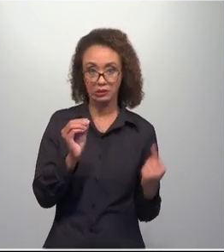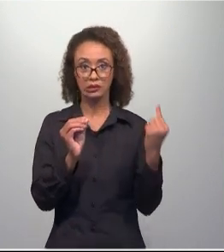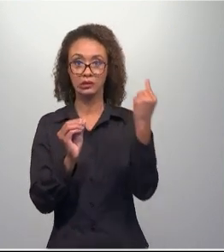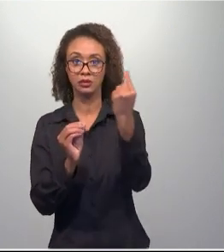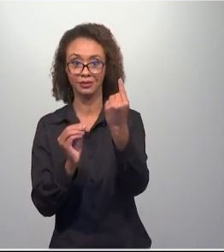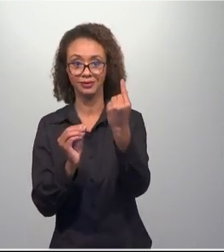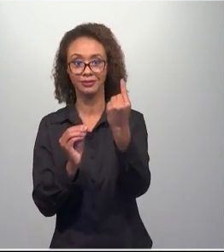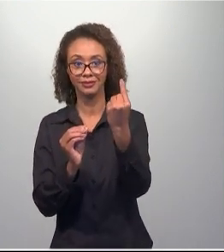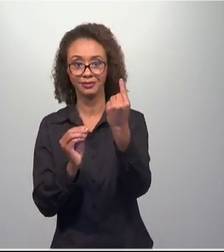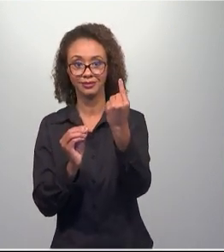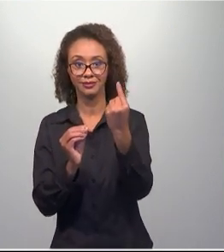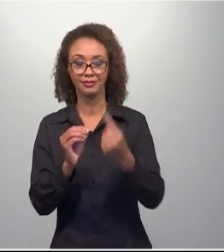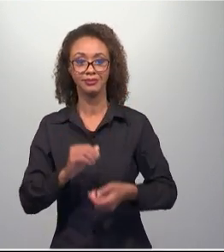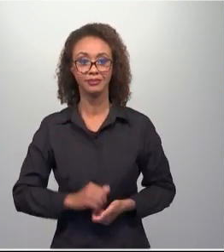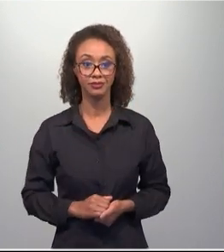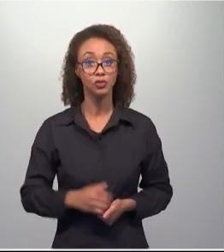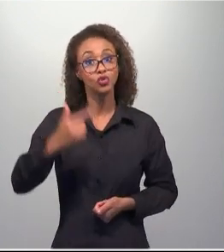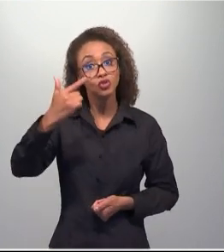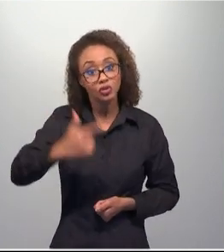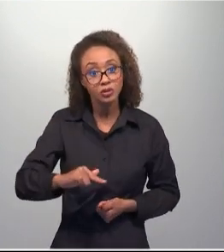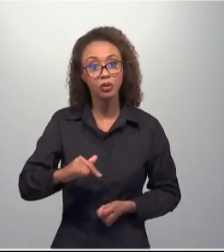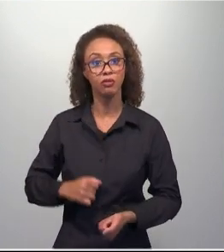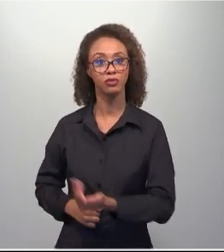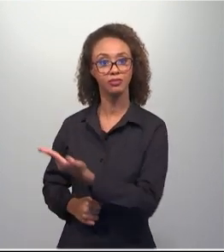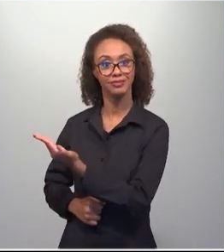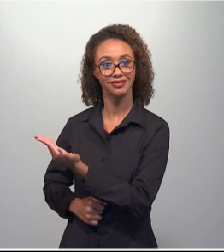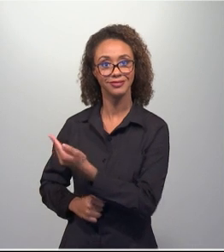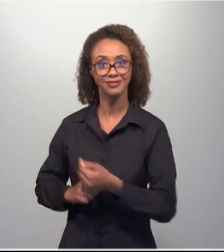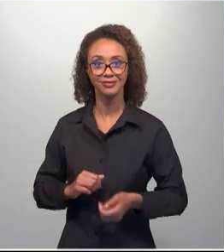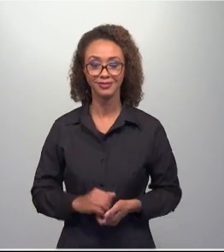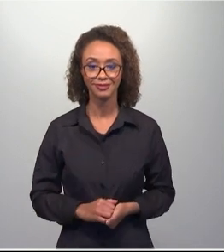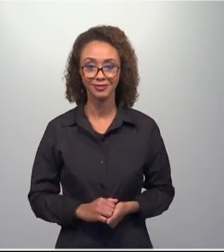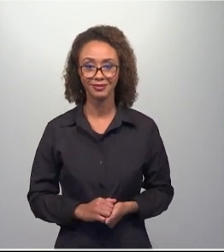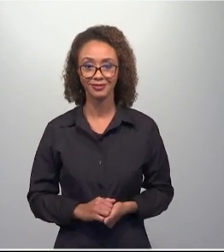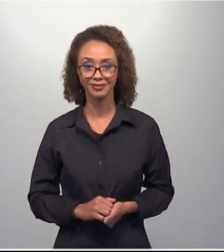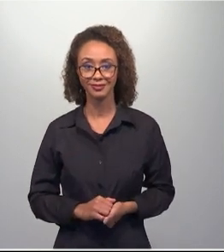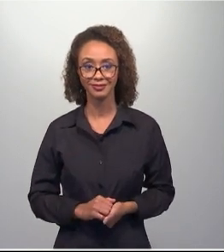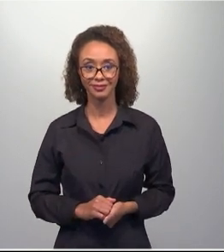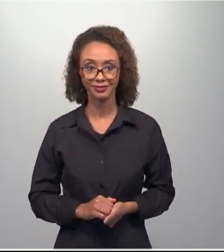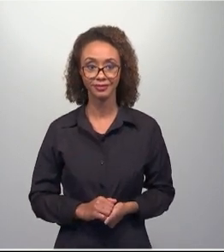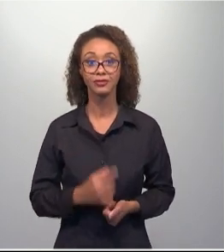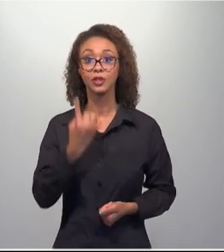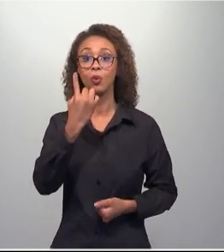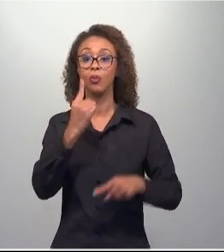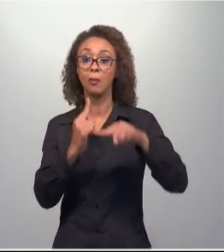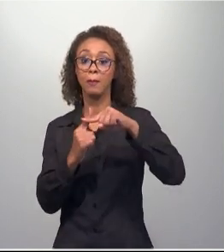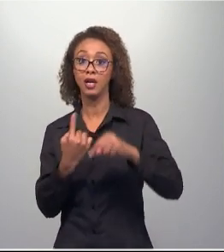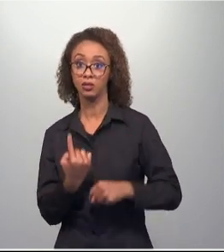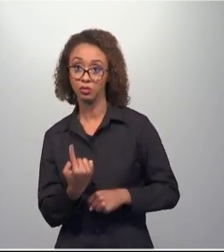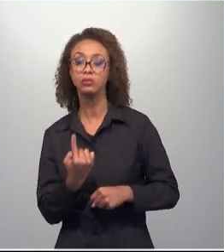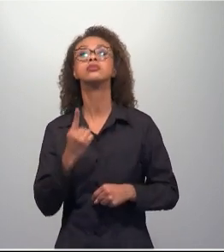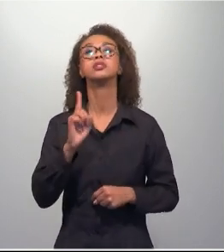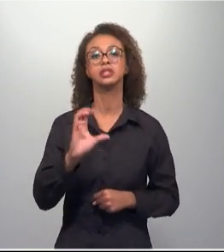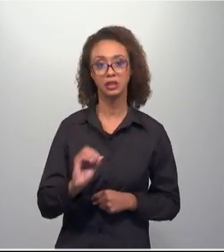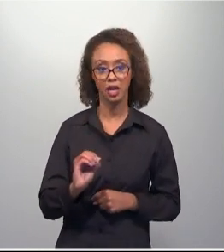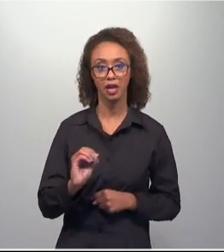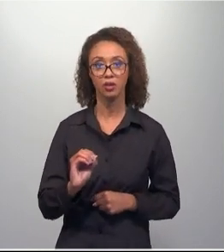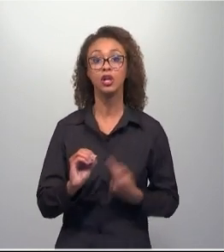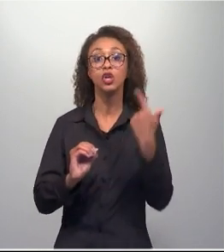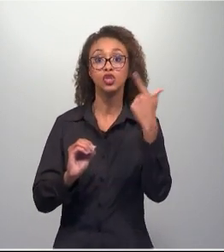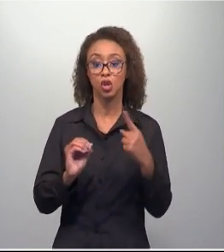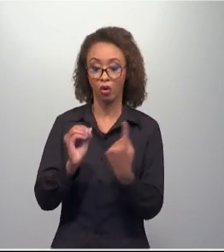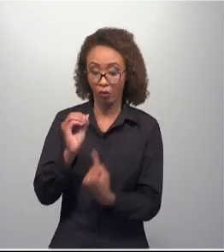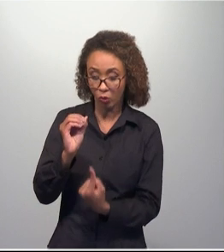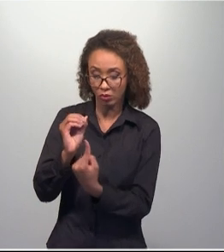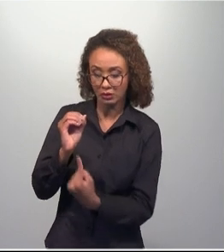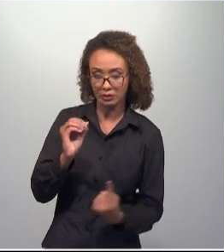um mais 10 veio um de novo aqui mais 10 veio um de novo aqui